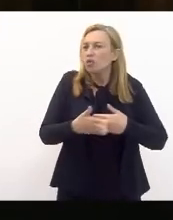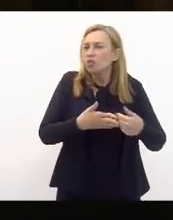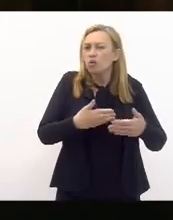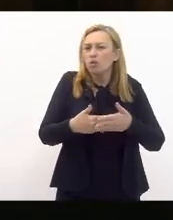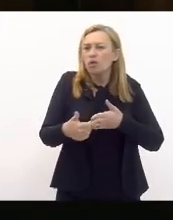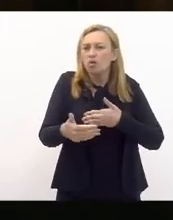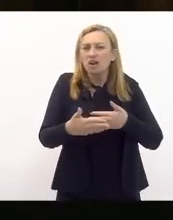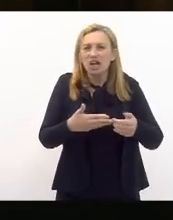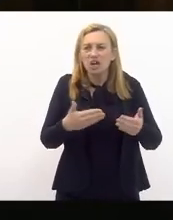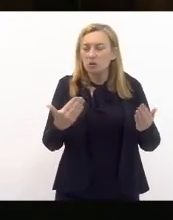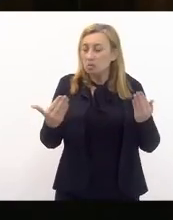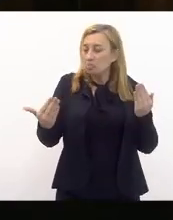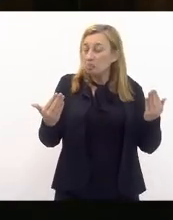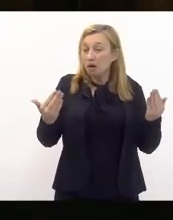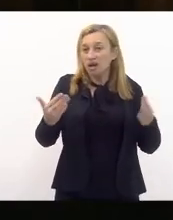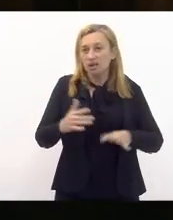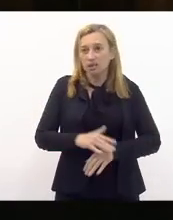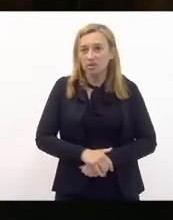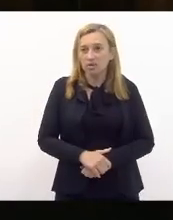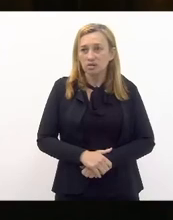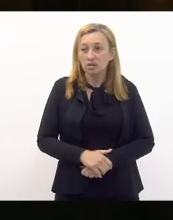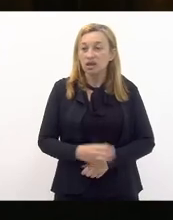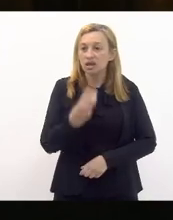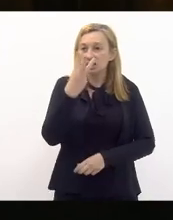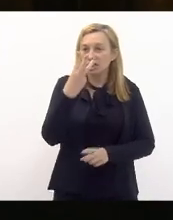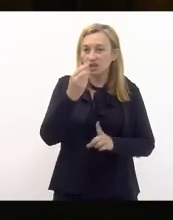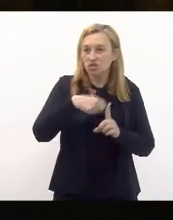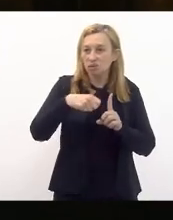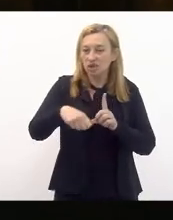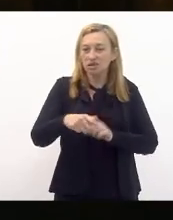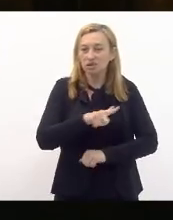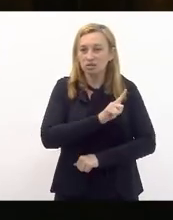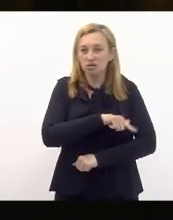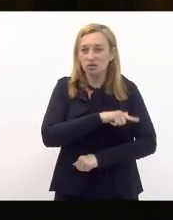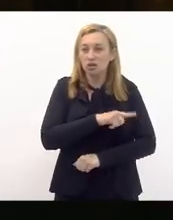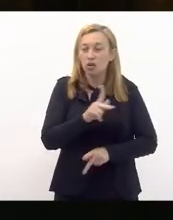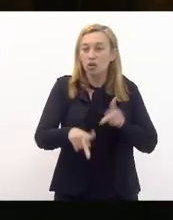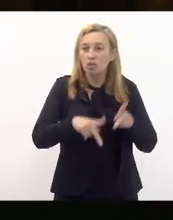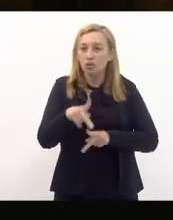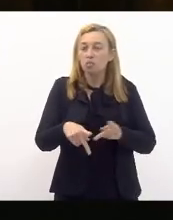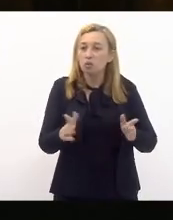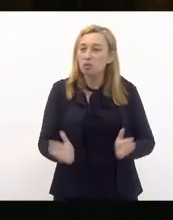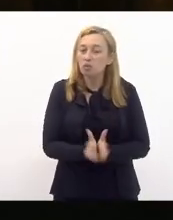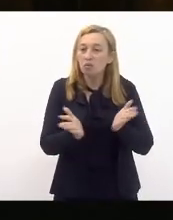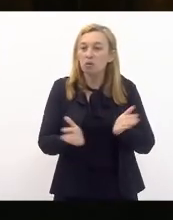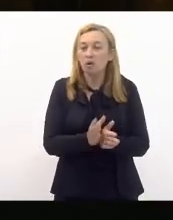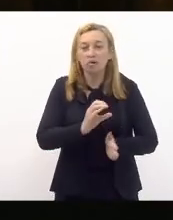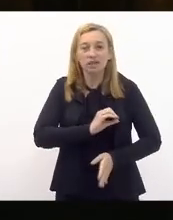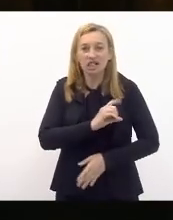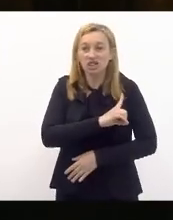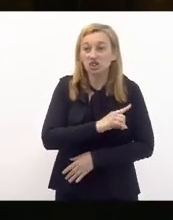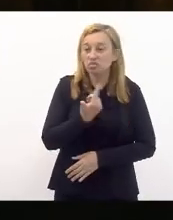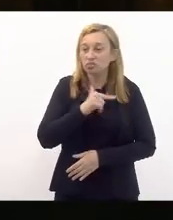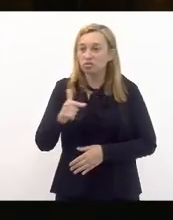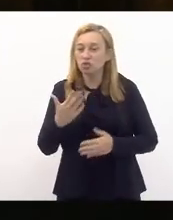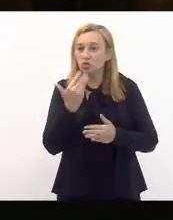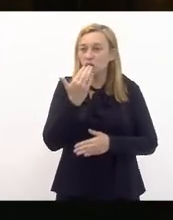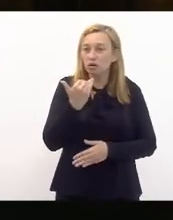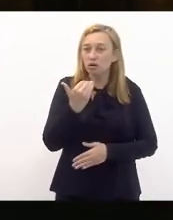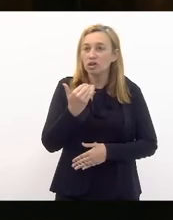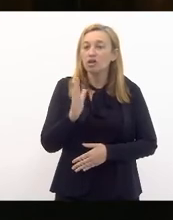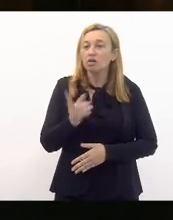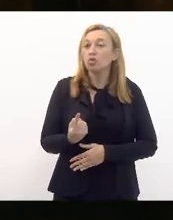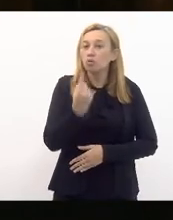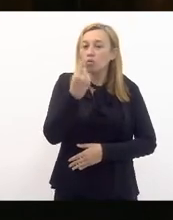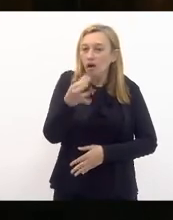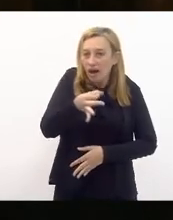título de comparação em três meses de gestão o povo pobre de Caxias quenotico comer tava comendo a um